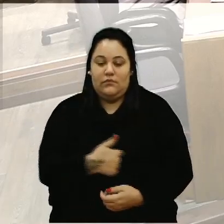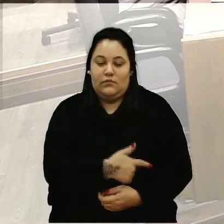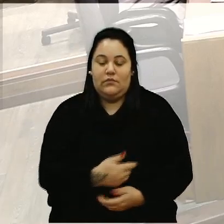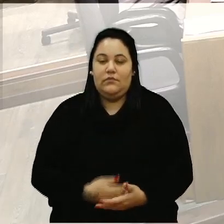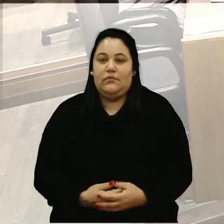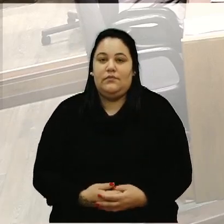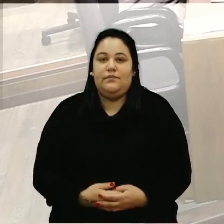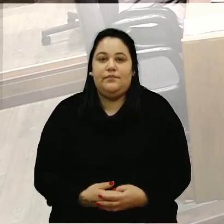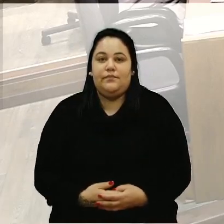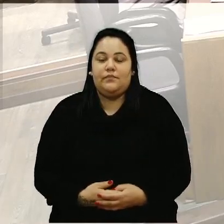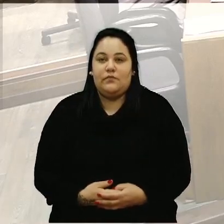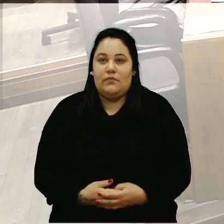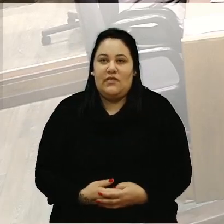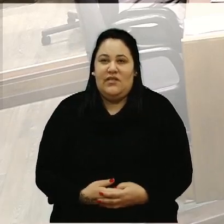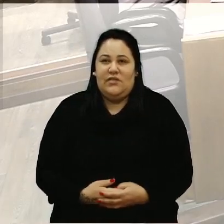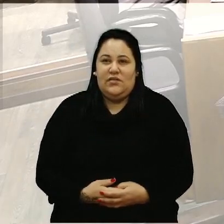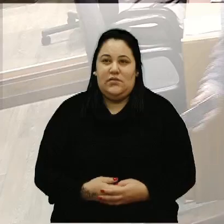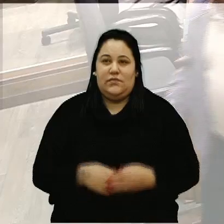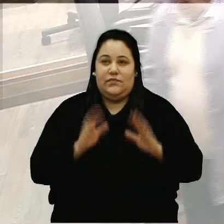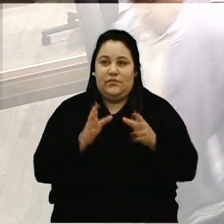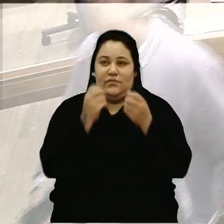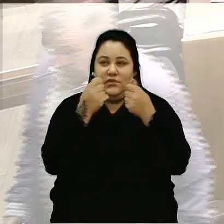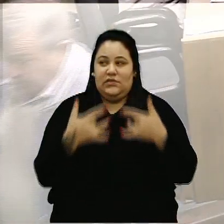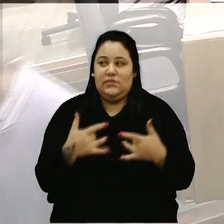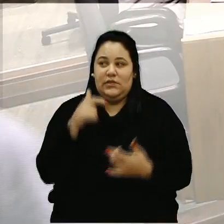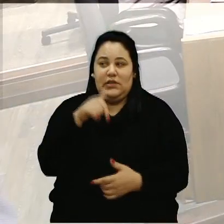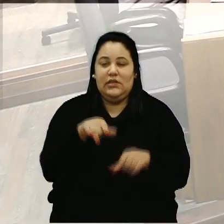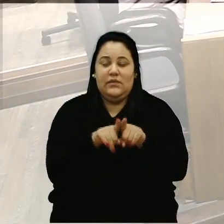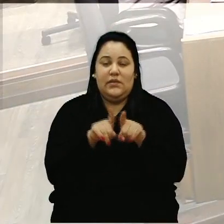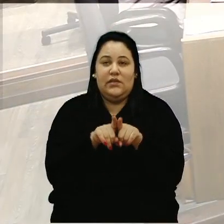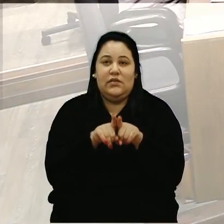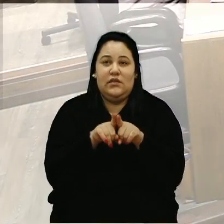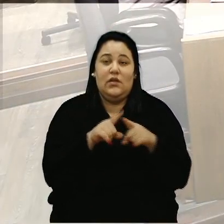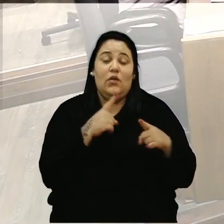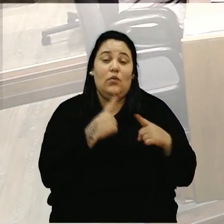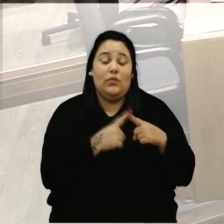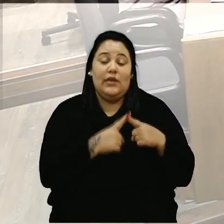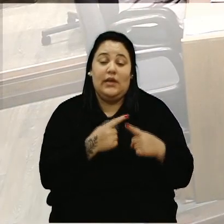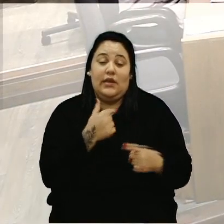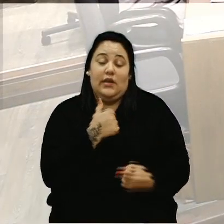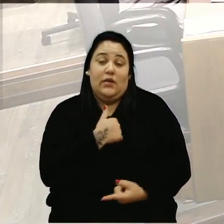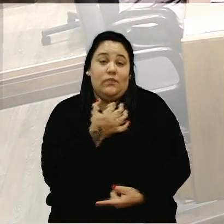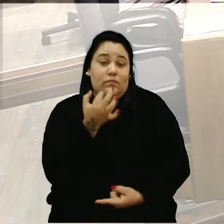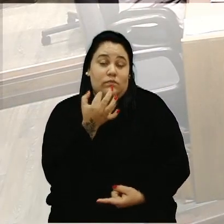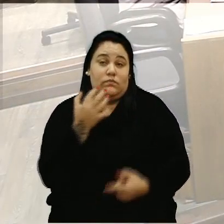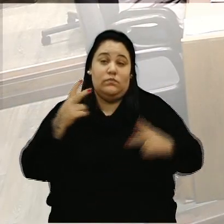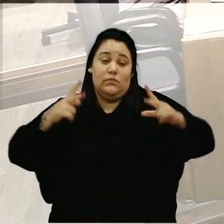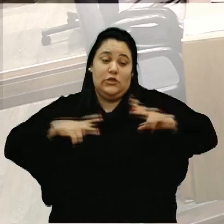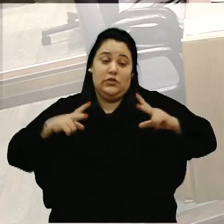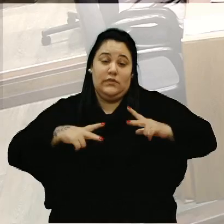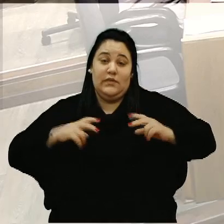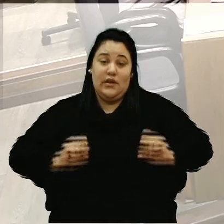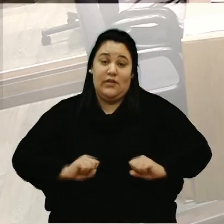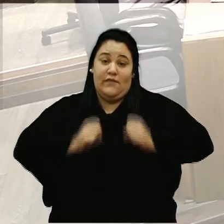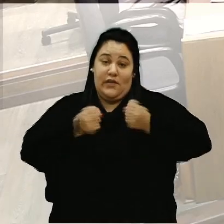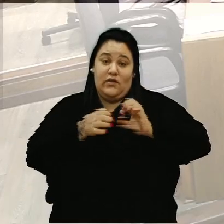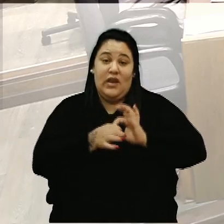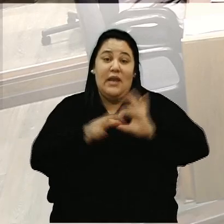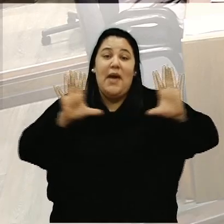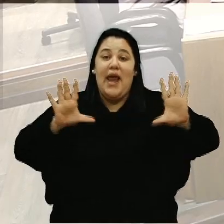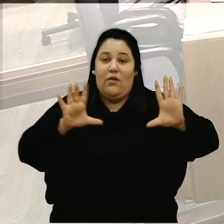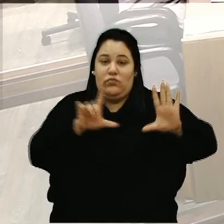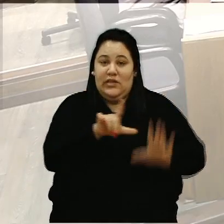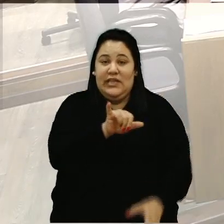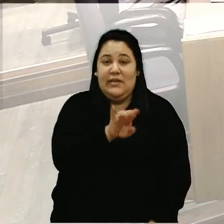já comentei aqui muitas vezes, né, que por que eu pessoalmente defendo o liberalismo, né? Porque um